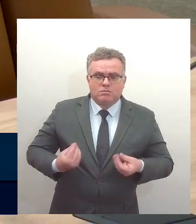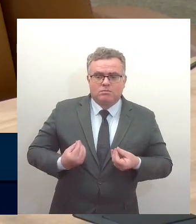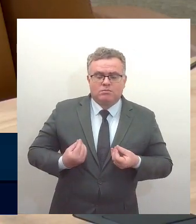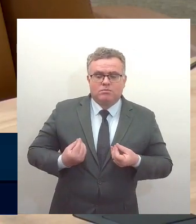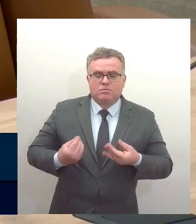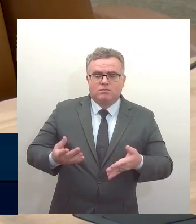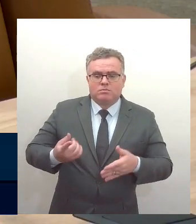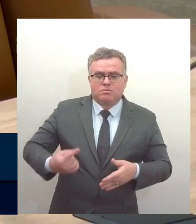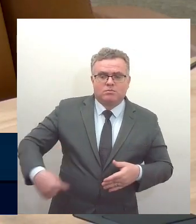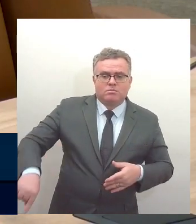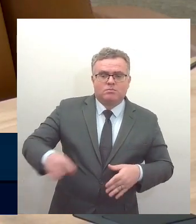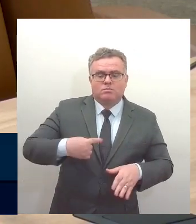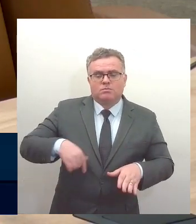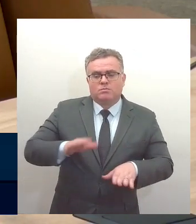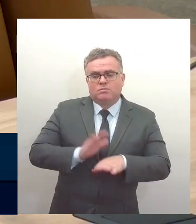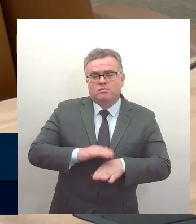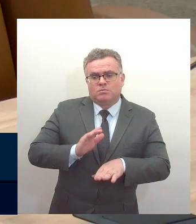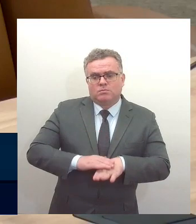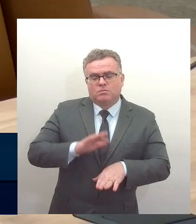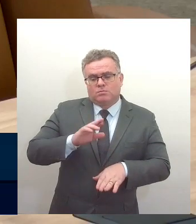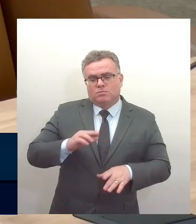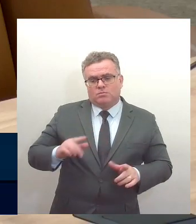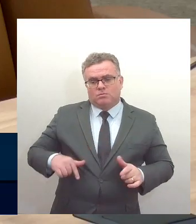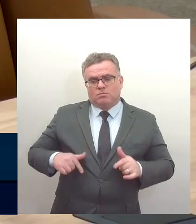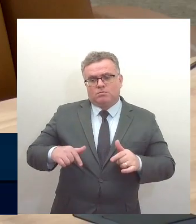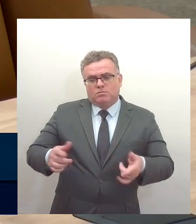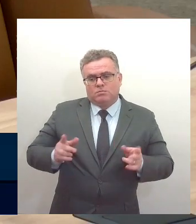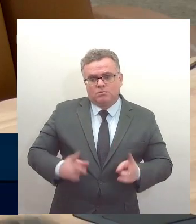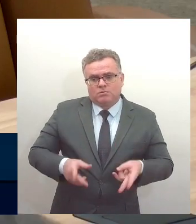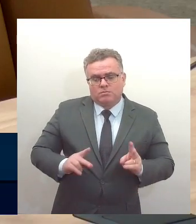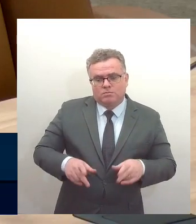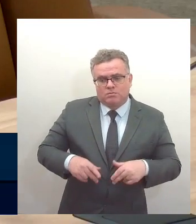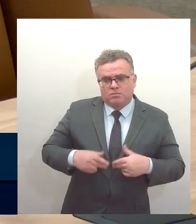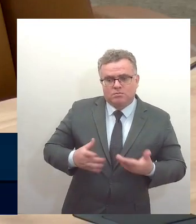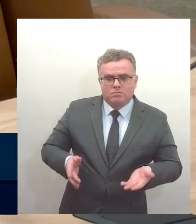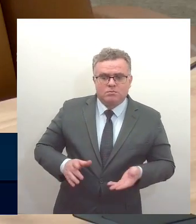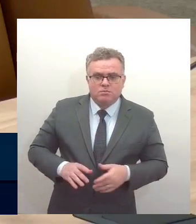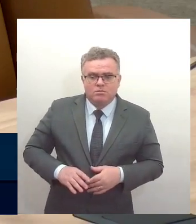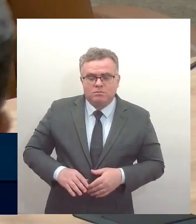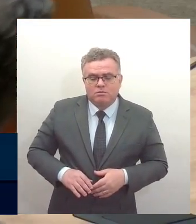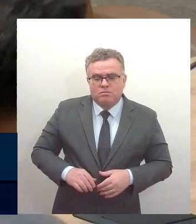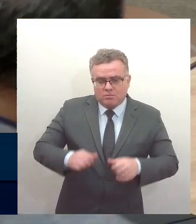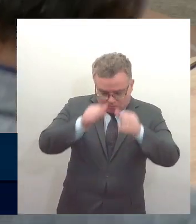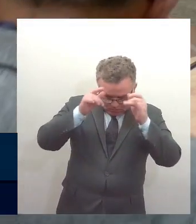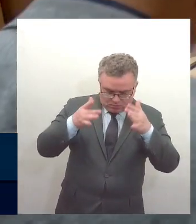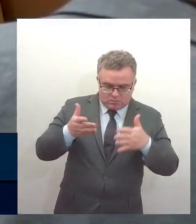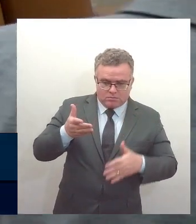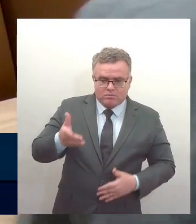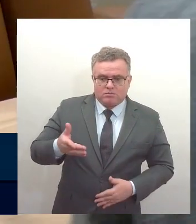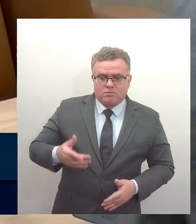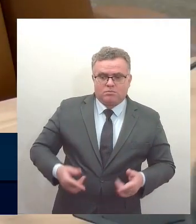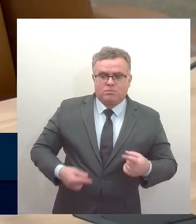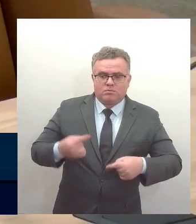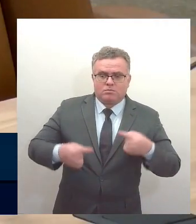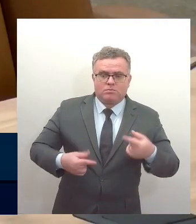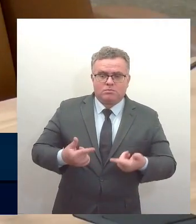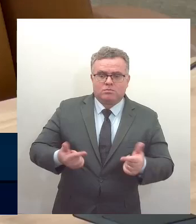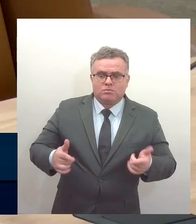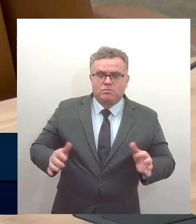mais. Com relação aos autistas, é indiscutível, né, a necessidade de um